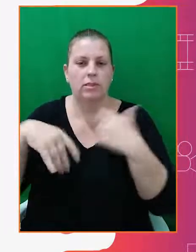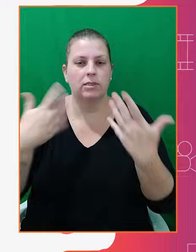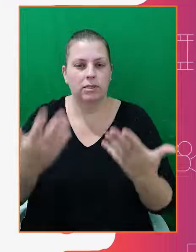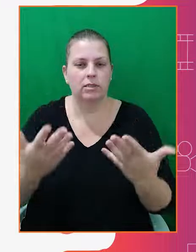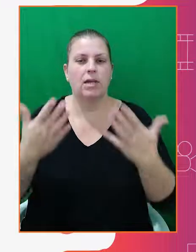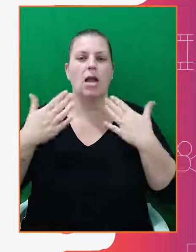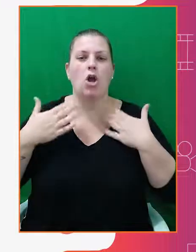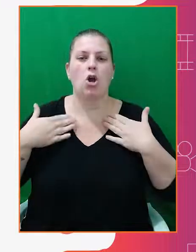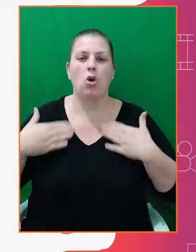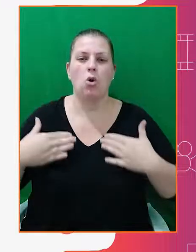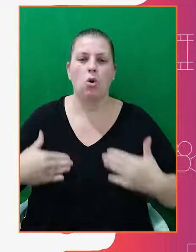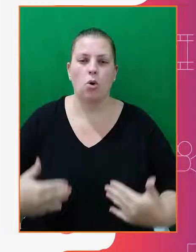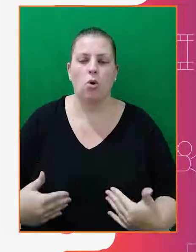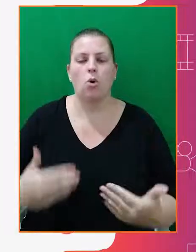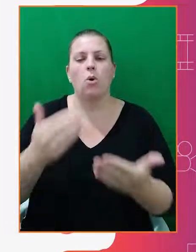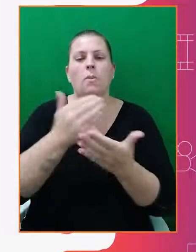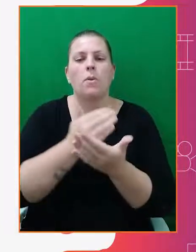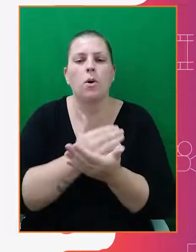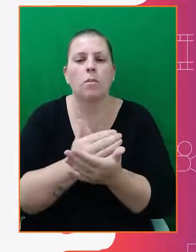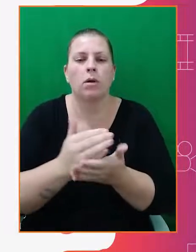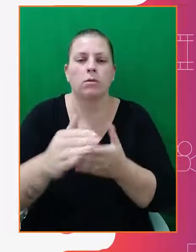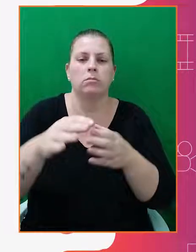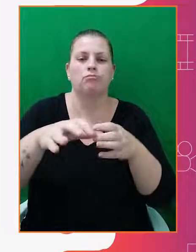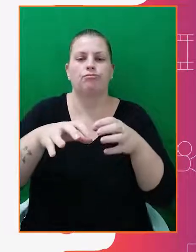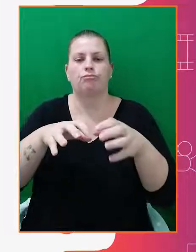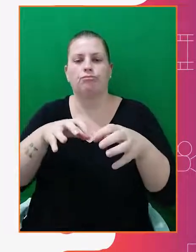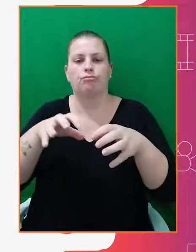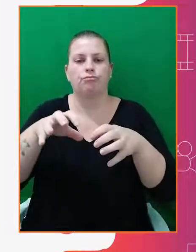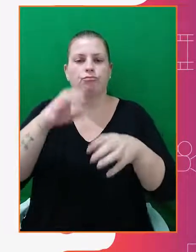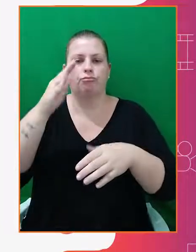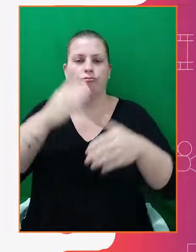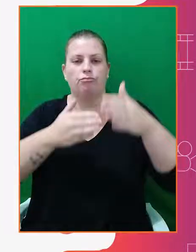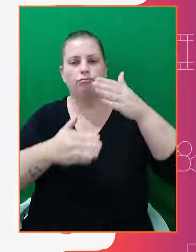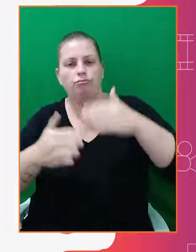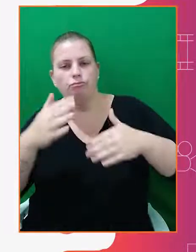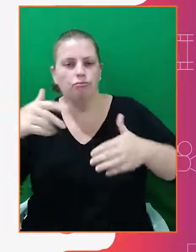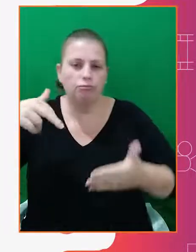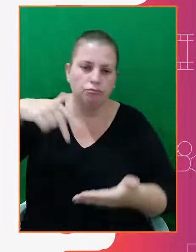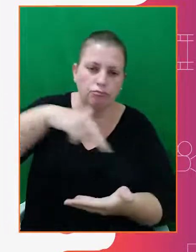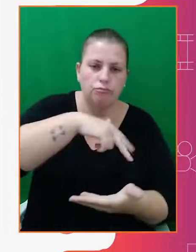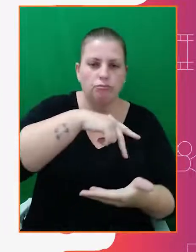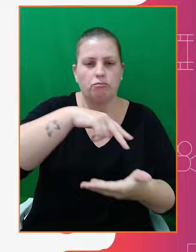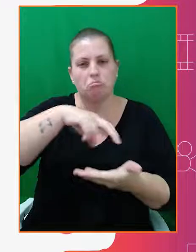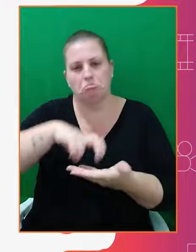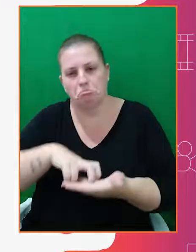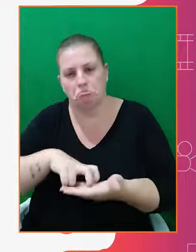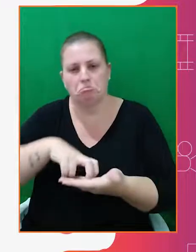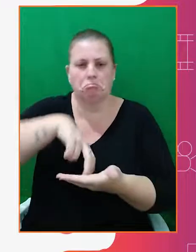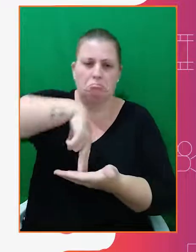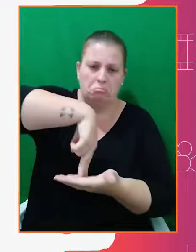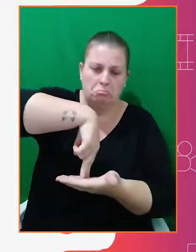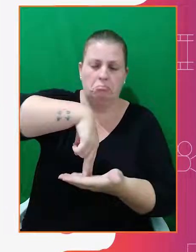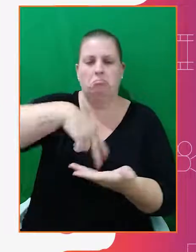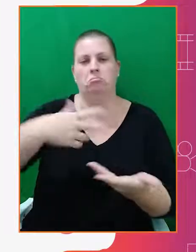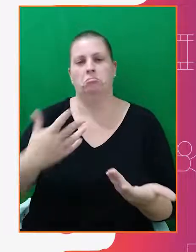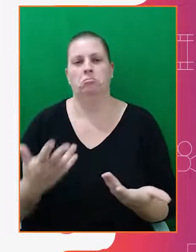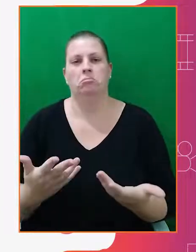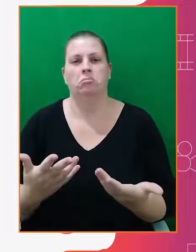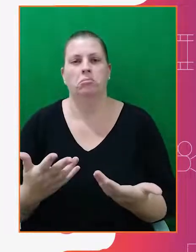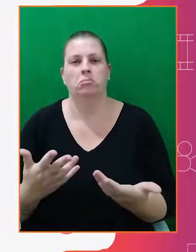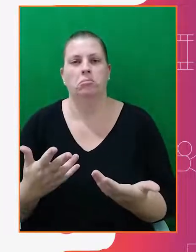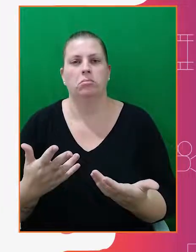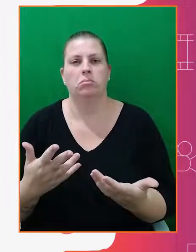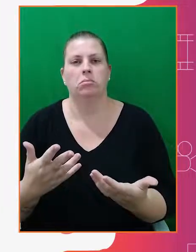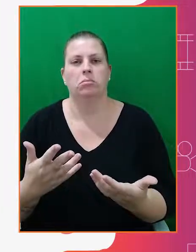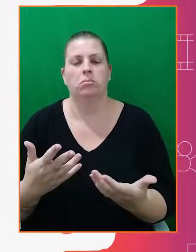Então esses corpos vão ganhar as formas e como vão se movimentar nesse espaço tridimensional. É